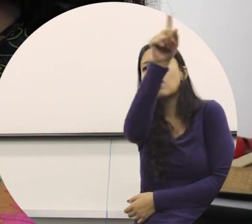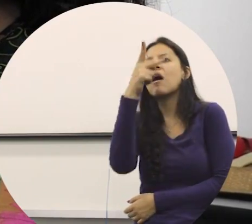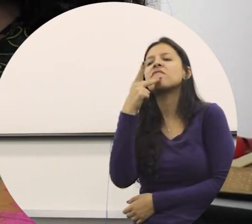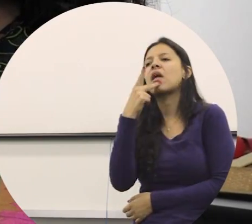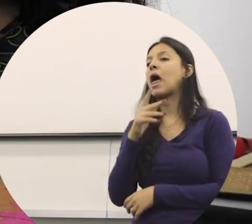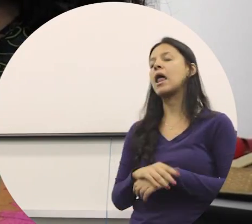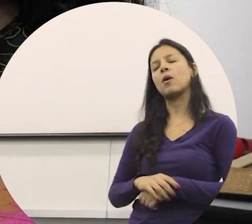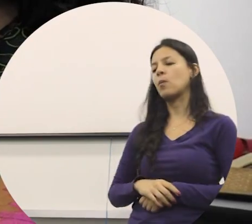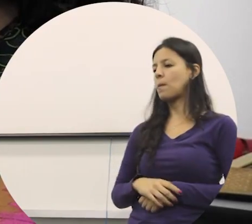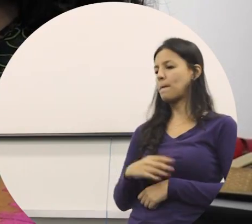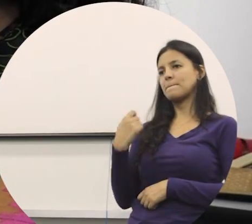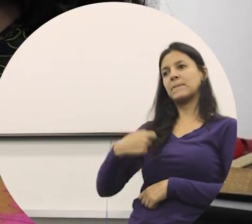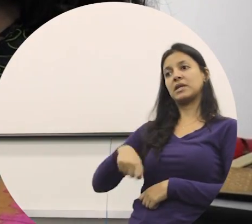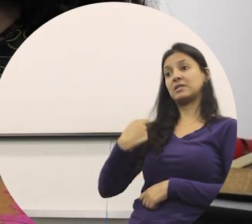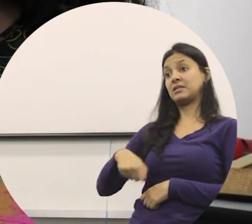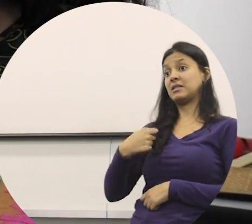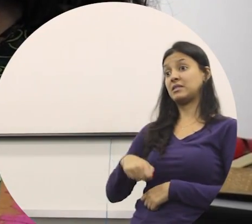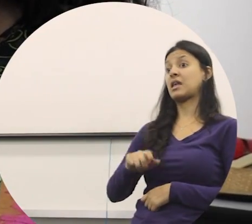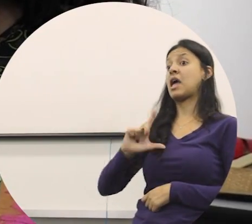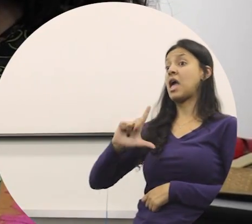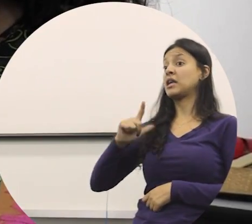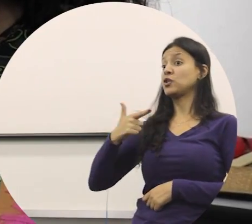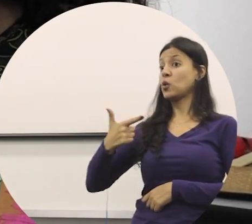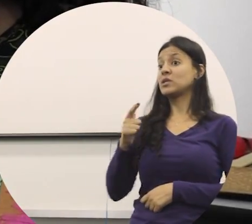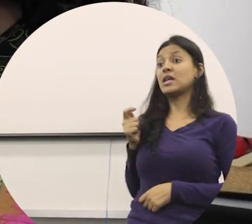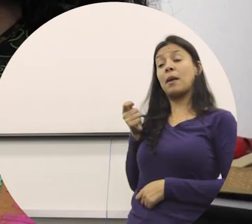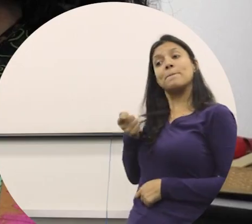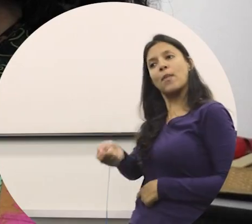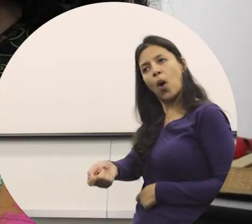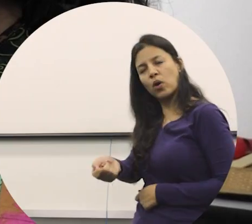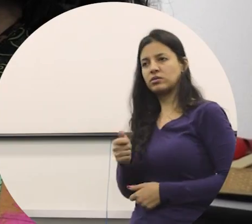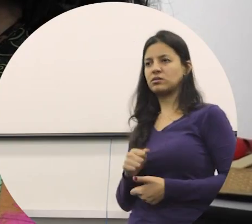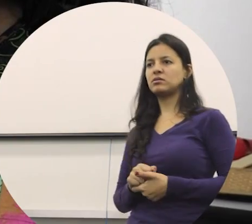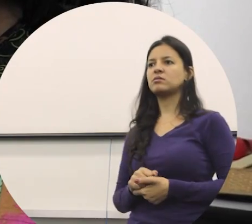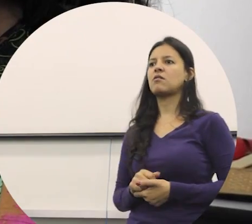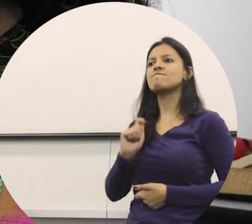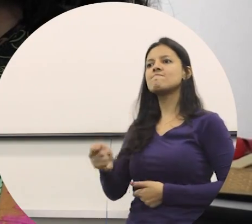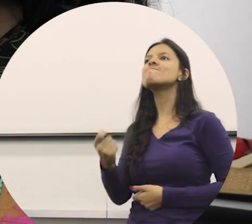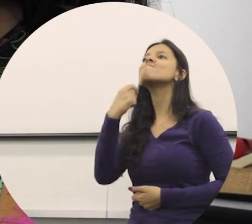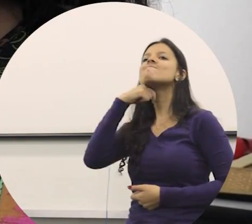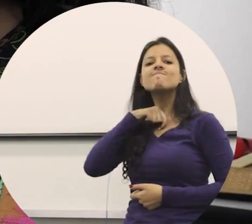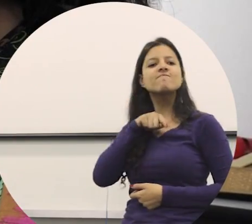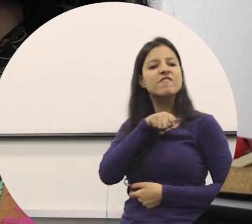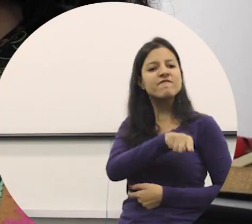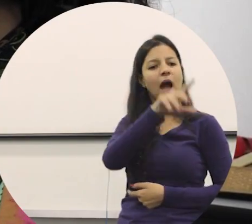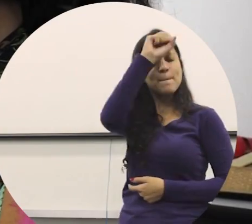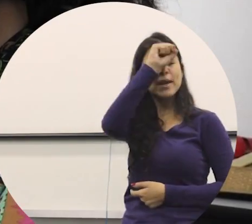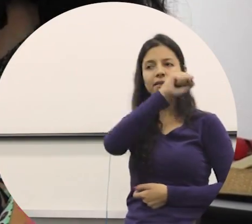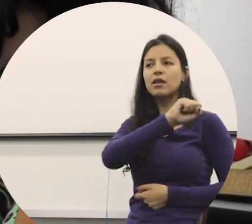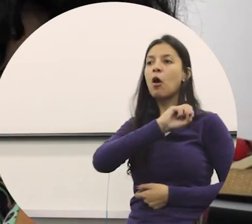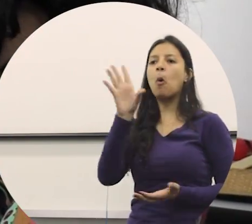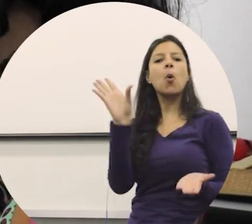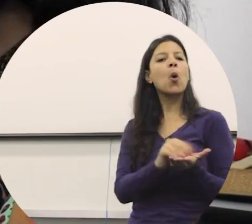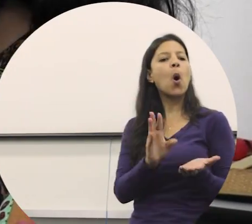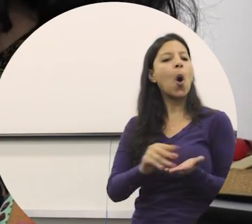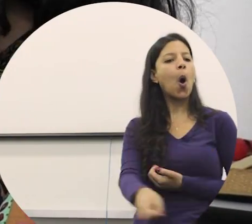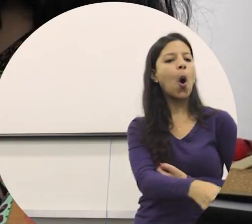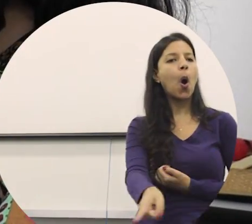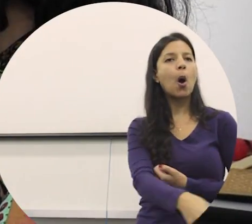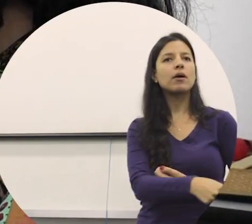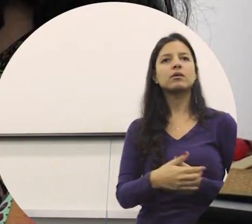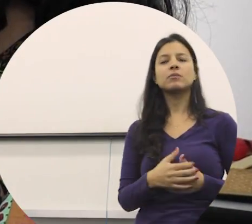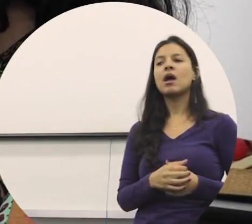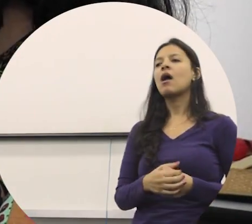língua portuguesa que deve ser imposta, colocada goela abaixo, ou que tem que fazer cópia, ou que tem